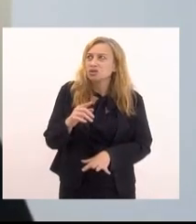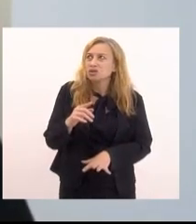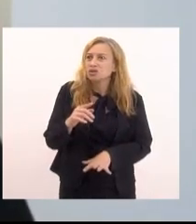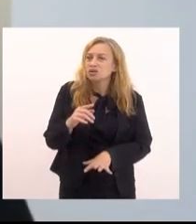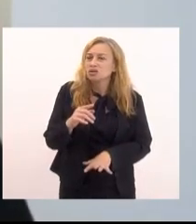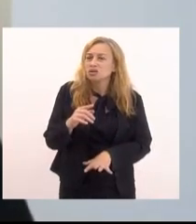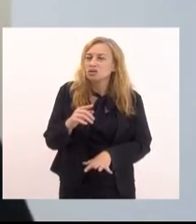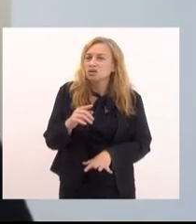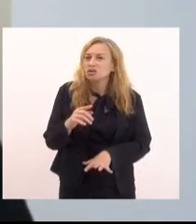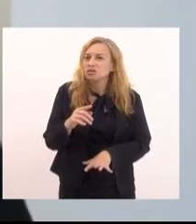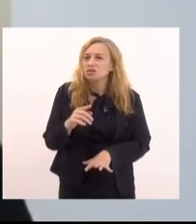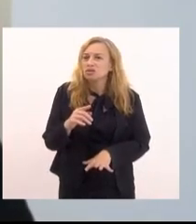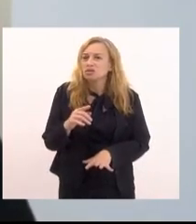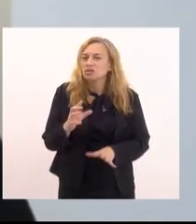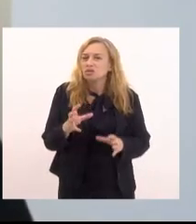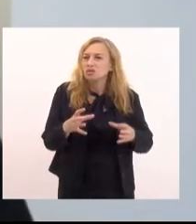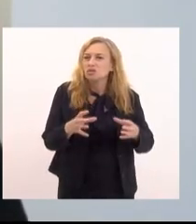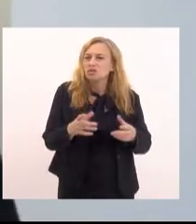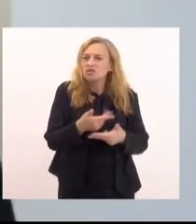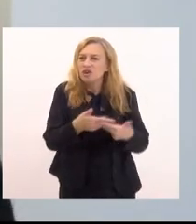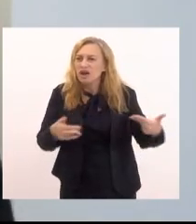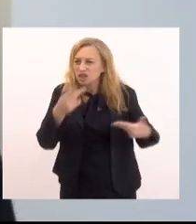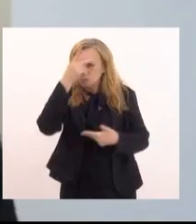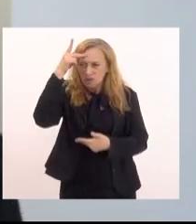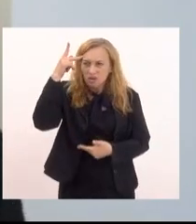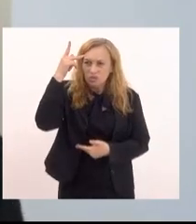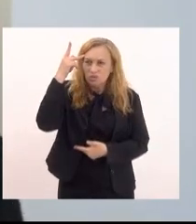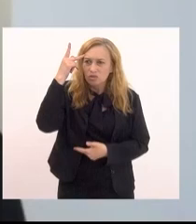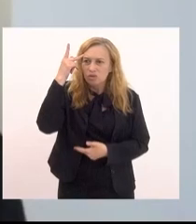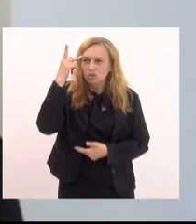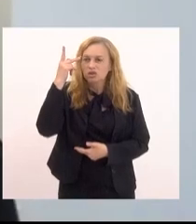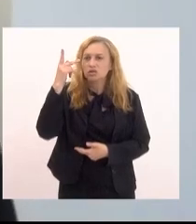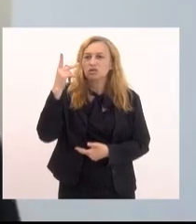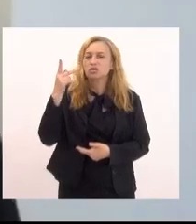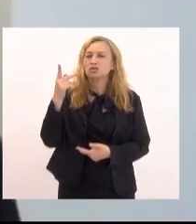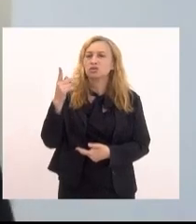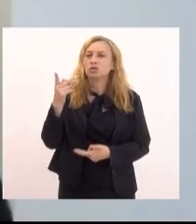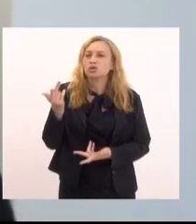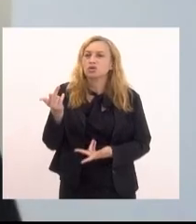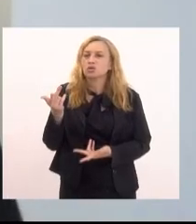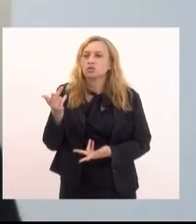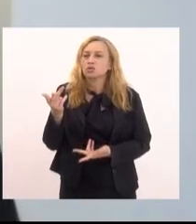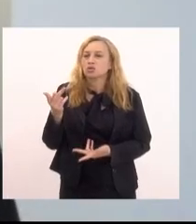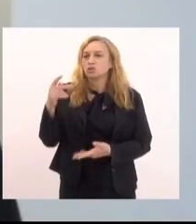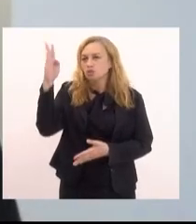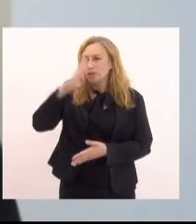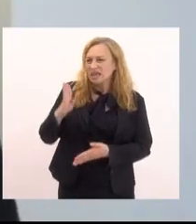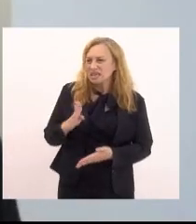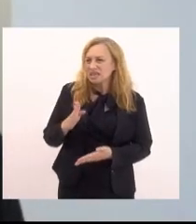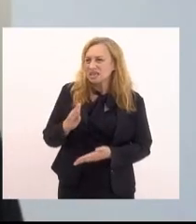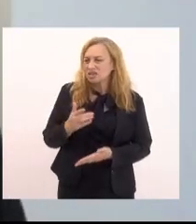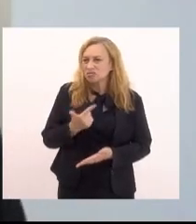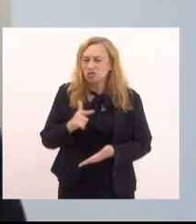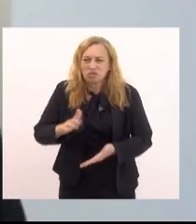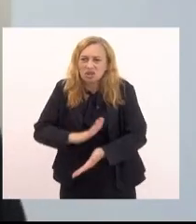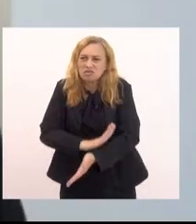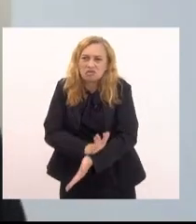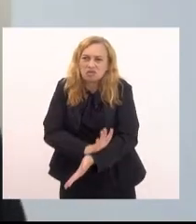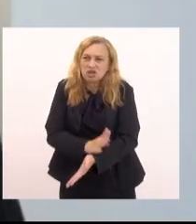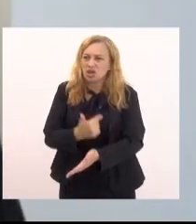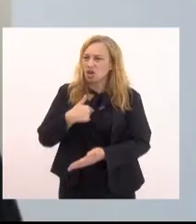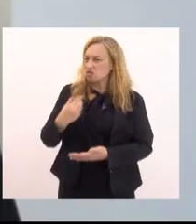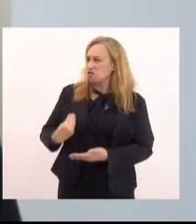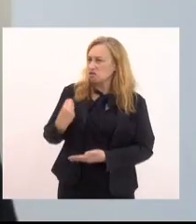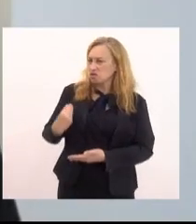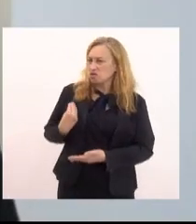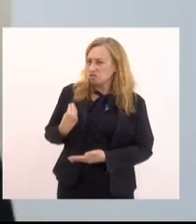muita parte, muita gente no Brasil não tem esse tipo de racismo. Eu convivo com pessoas de cor sem nenhum problema e são